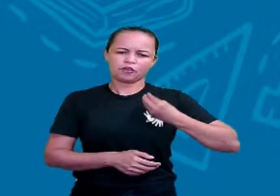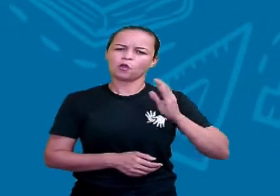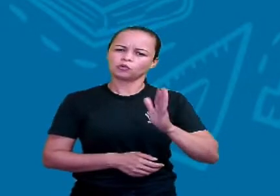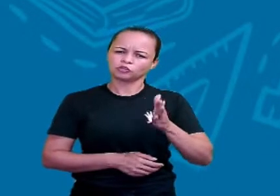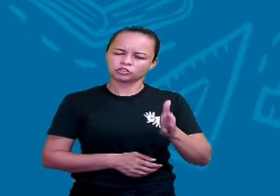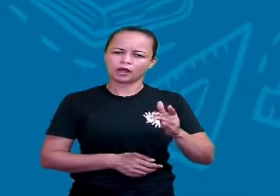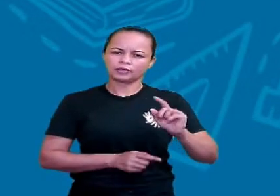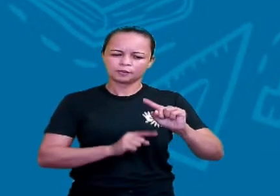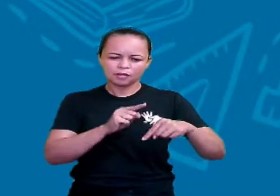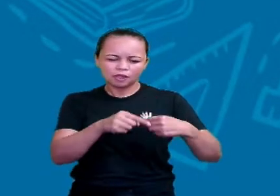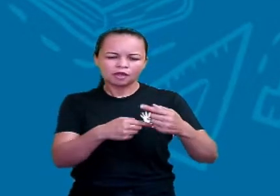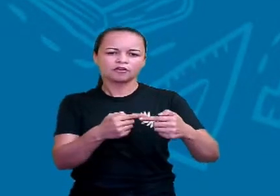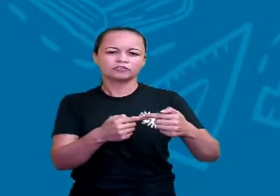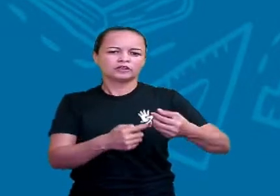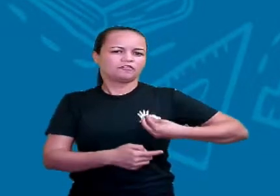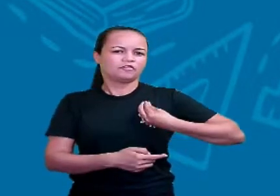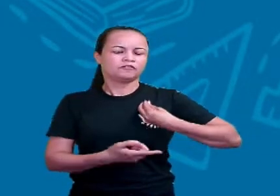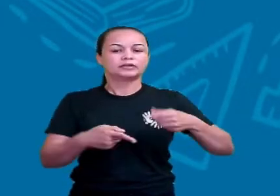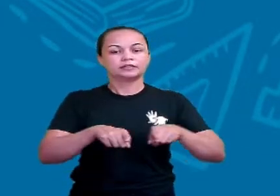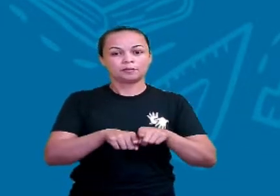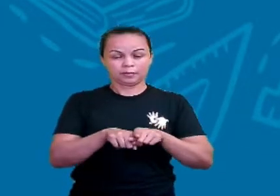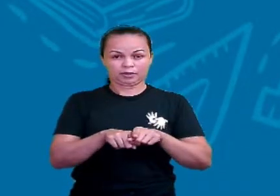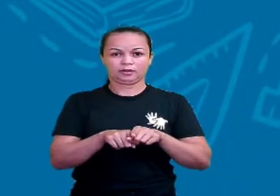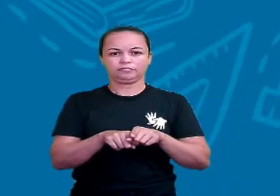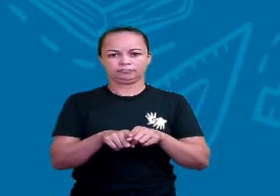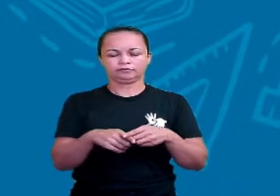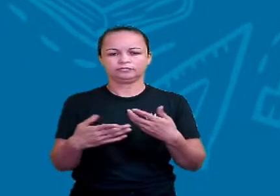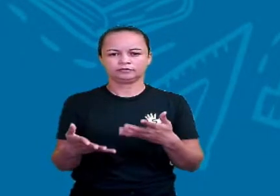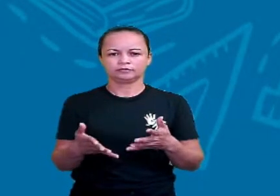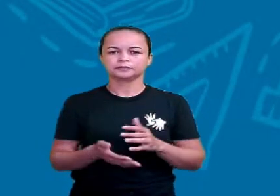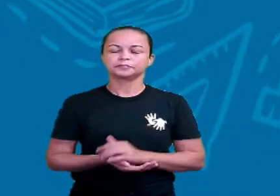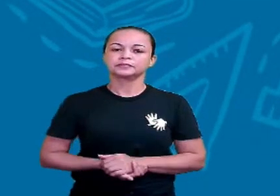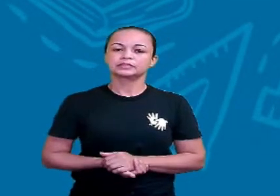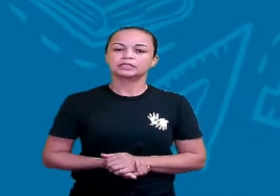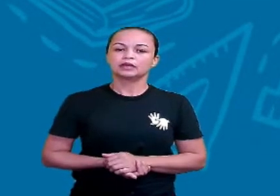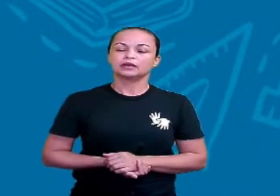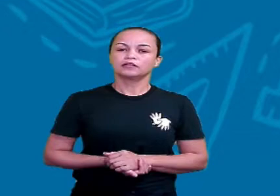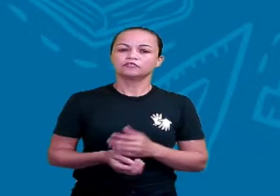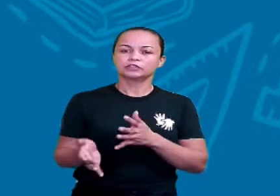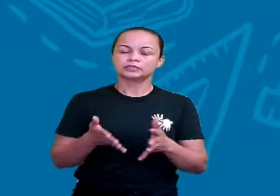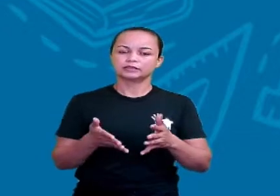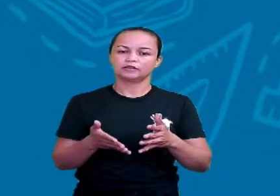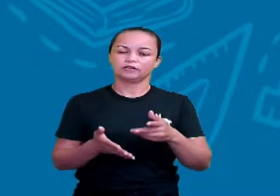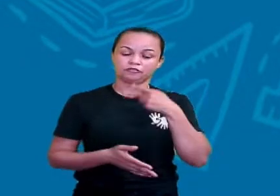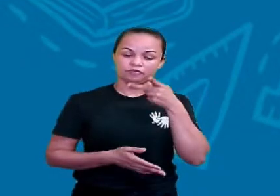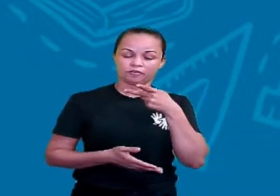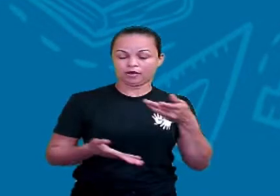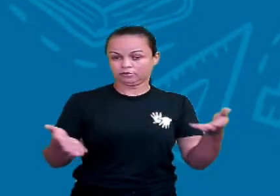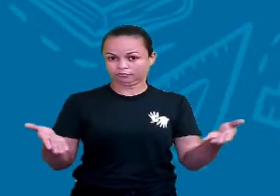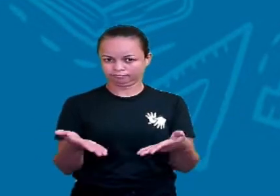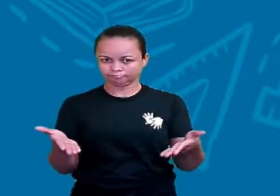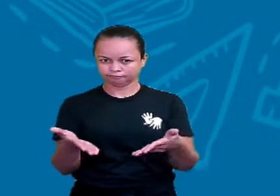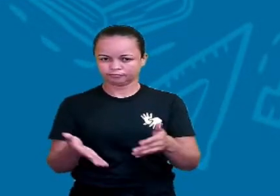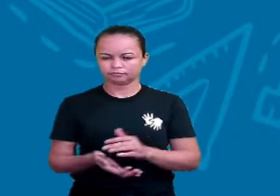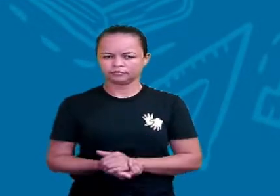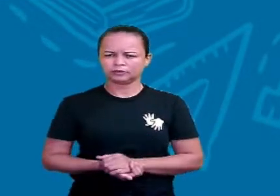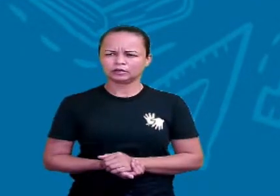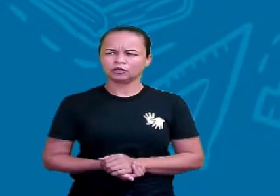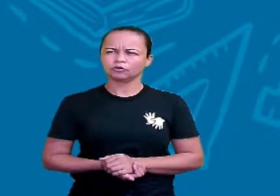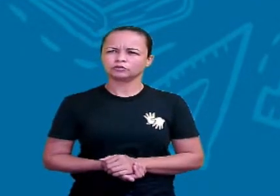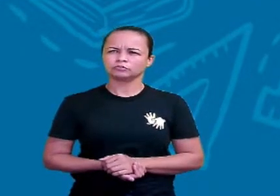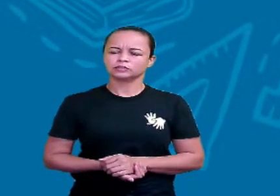você está falando, quando você lembra o que você vive e com quem você vive, desculpa, você fala do presente. Quando você lembra o que